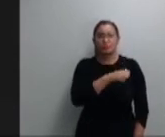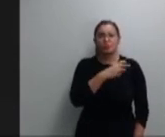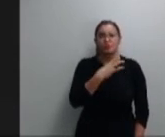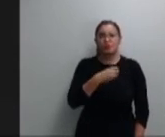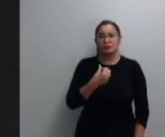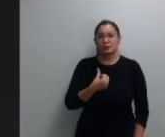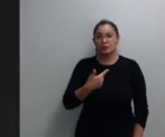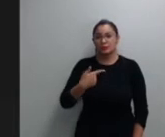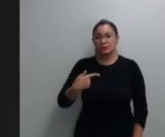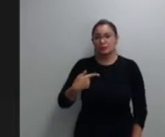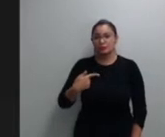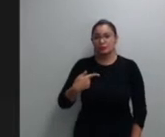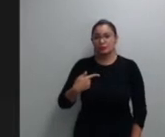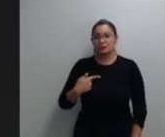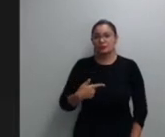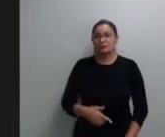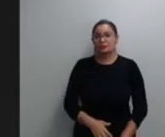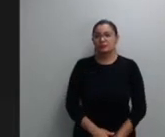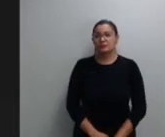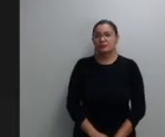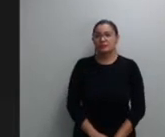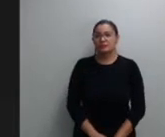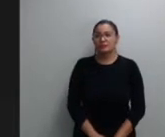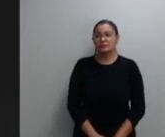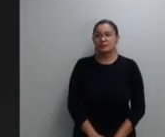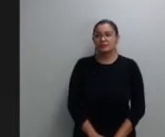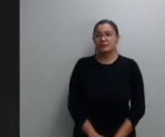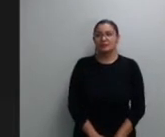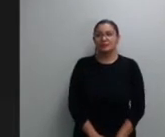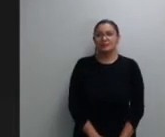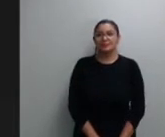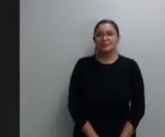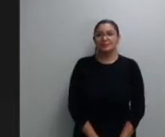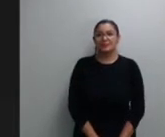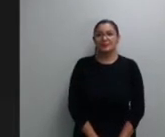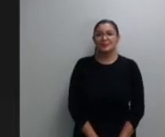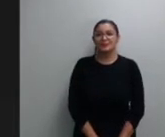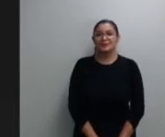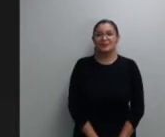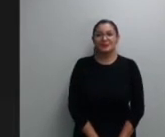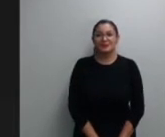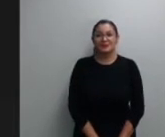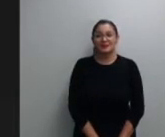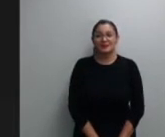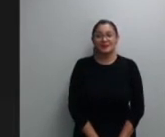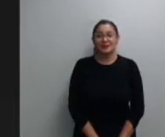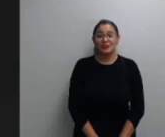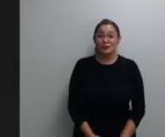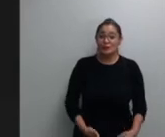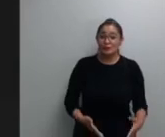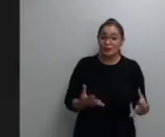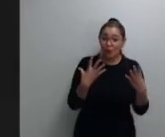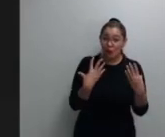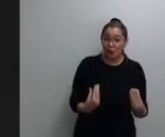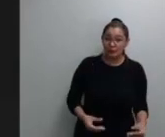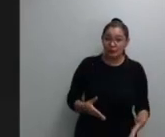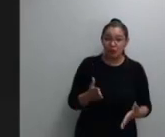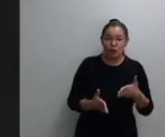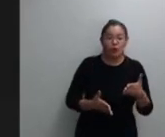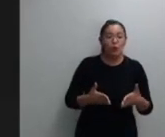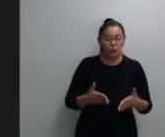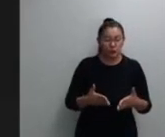Bem, não temos mais outros anúncios, de maneira que vamos agora ao bloco das sustentações orais,